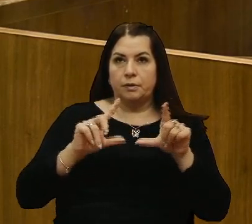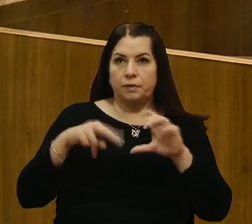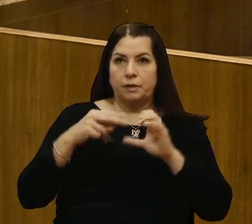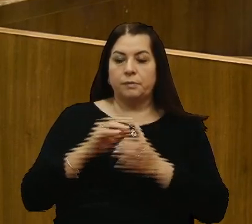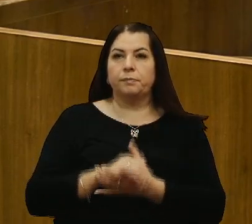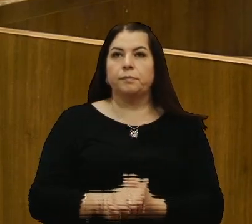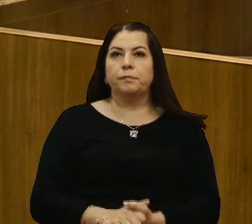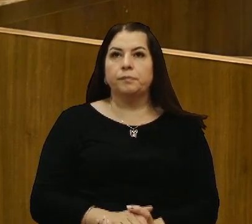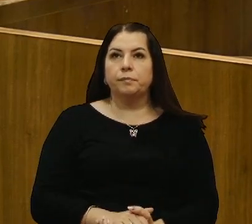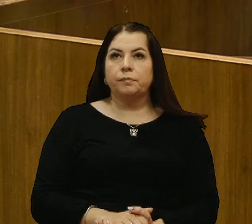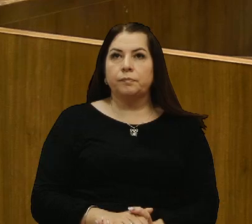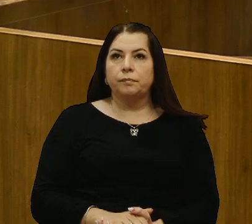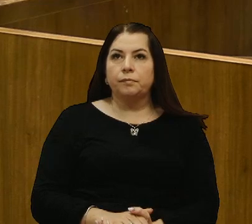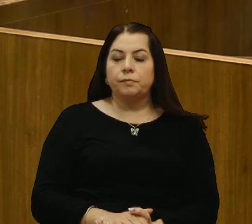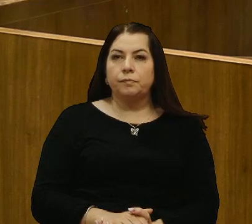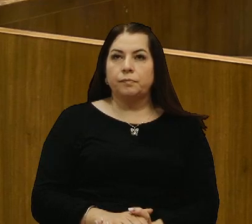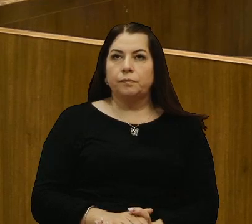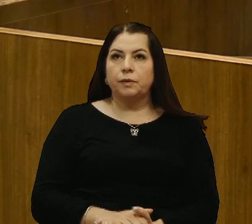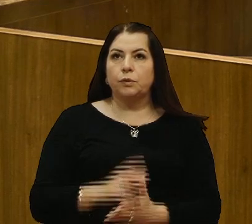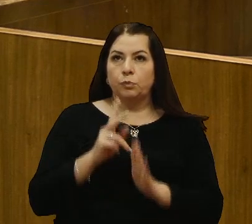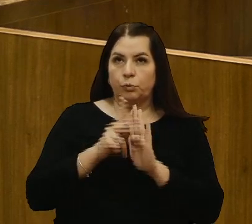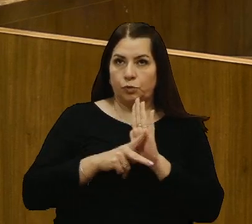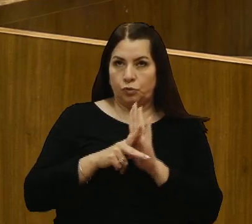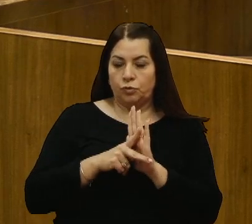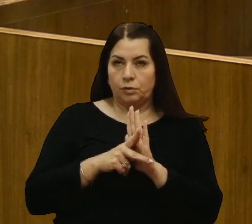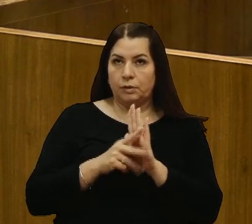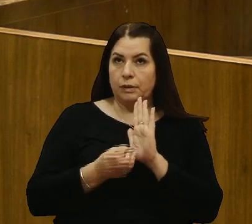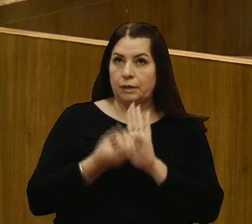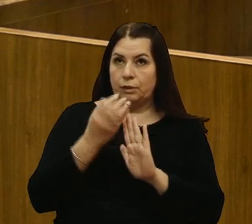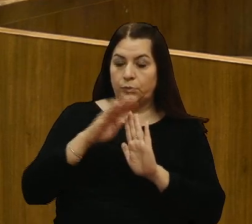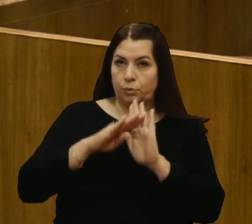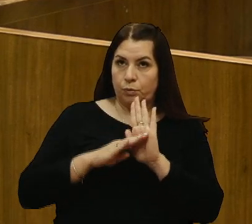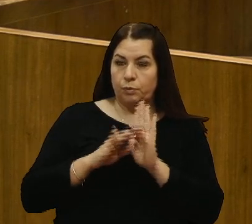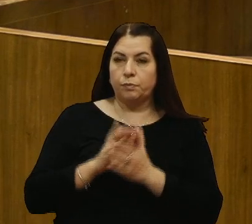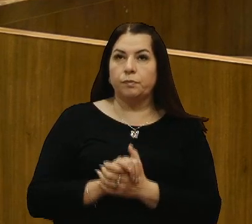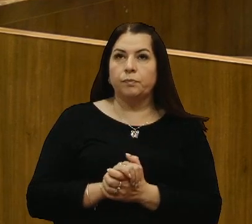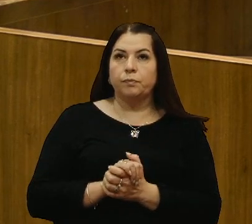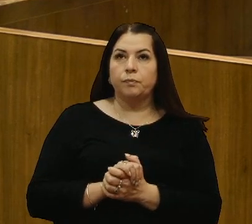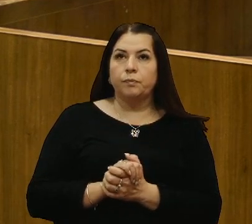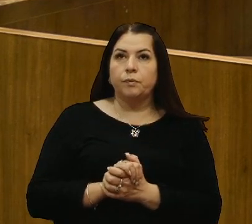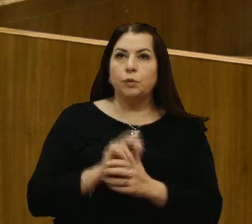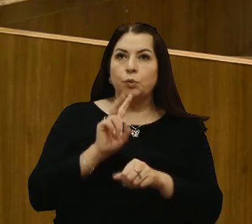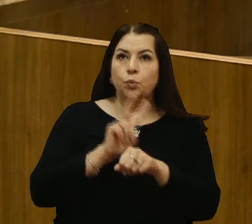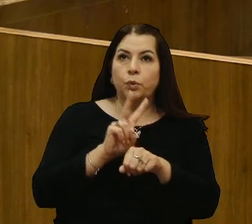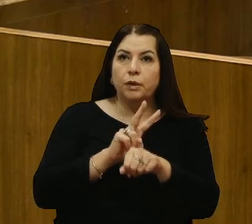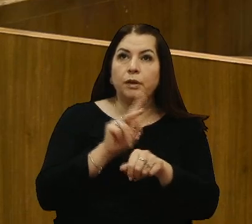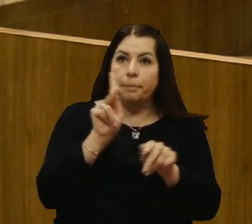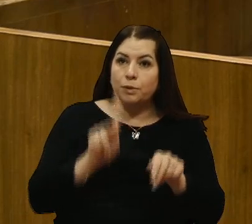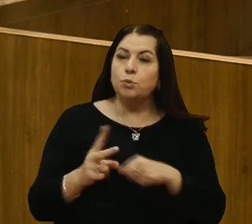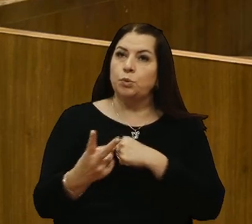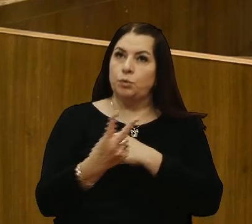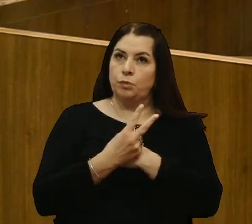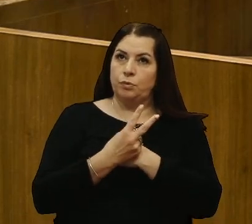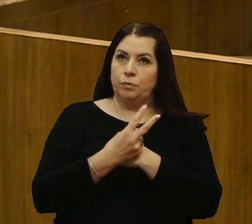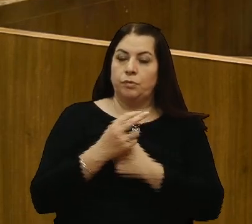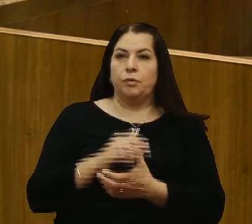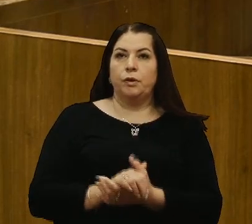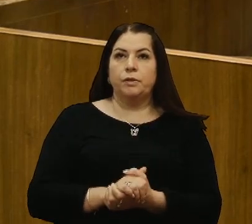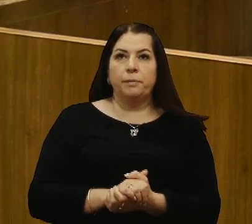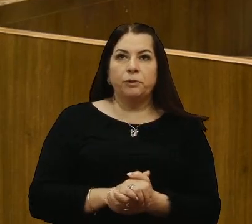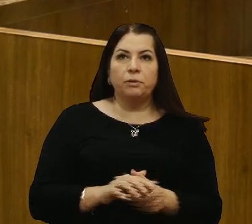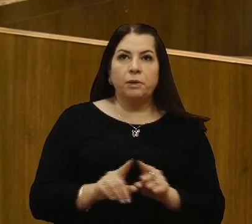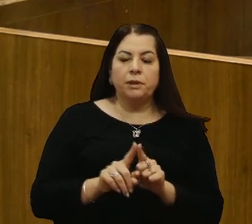Câmara. O projeto cria um programa chamado Cuidar de Quem Cuida.